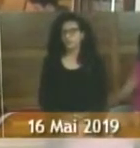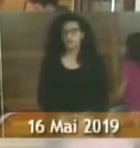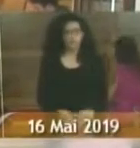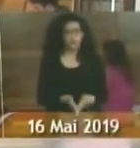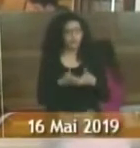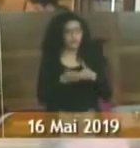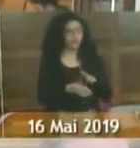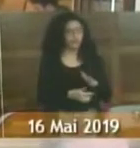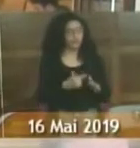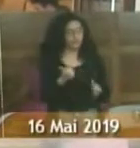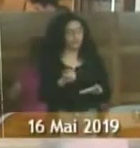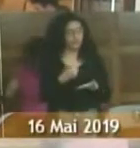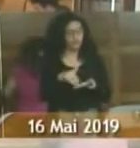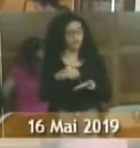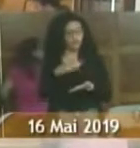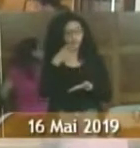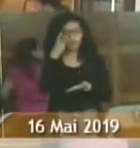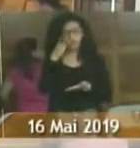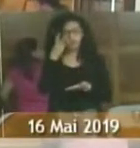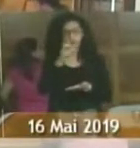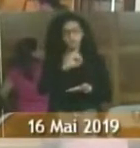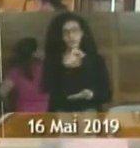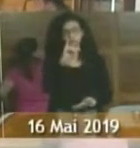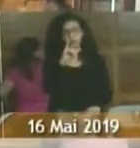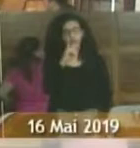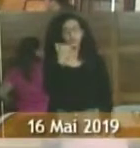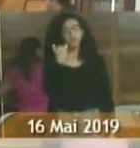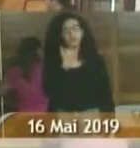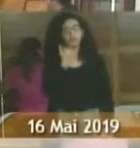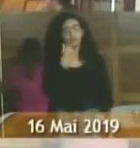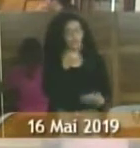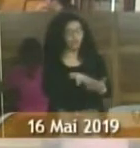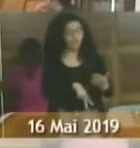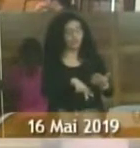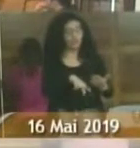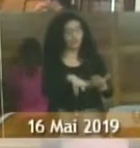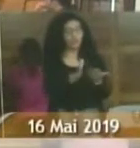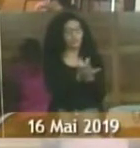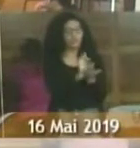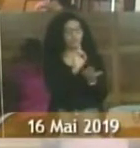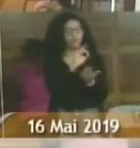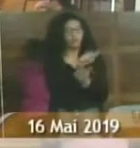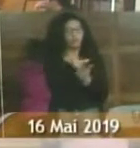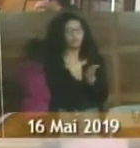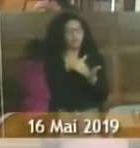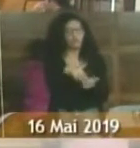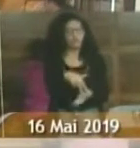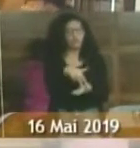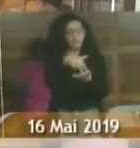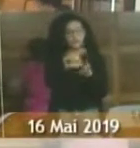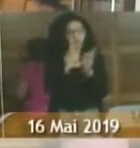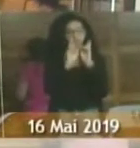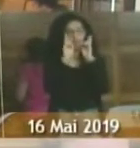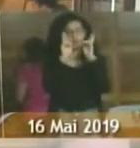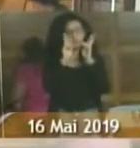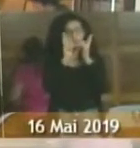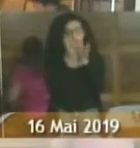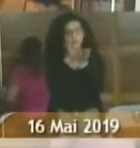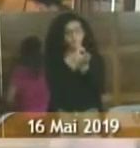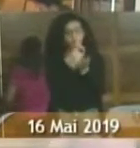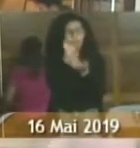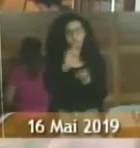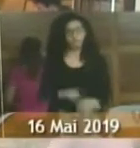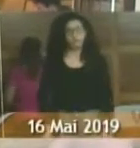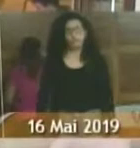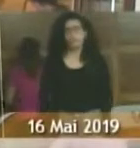Solicito à segunda secretária, vereadora Jane, que proceda à leitura, de um trecho bíblico. Por gentileza, em reverência à palavra do Senhor,